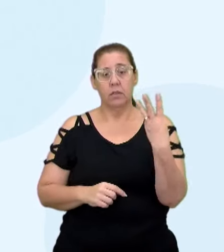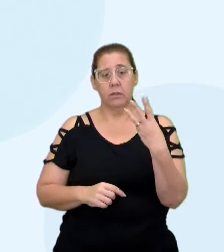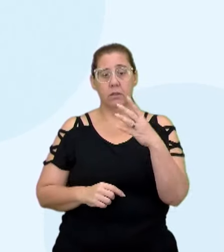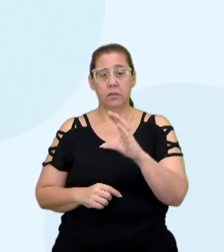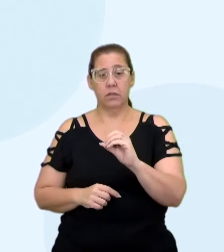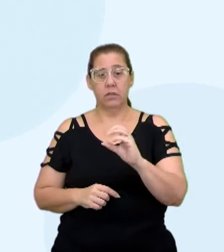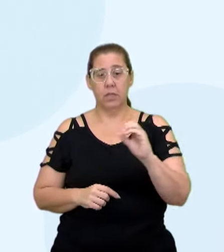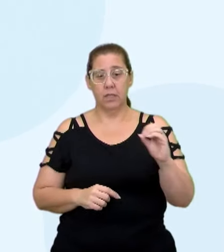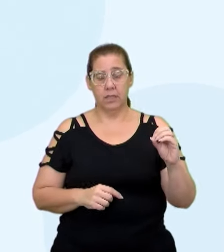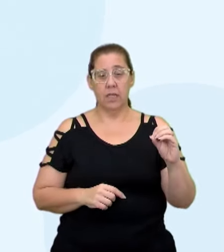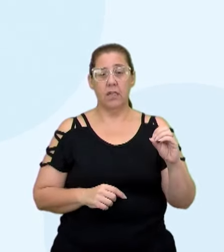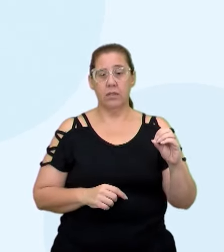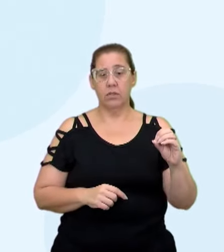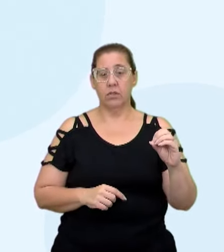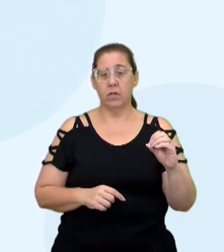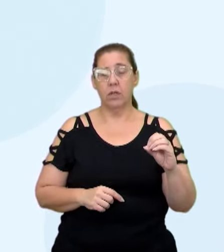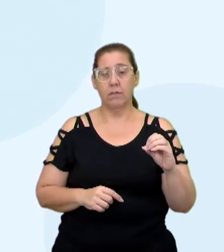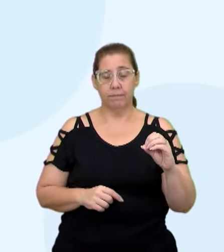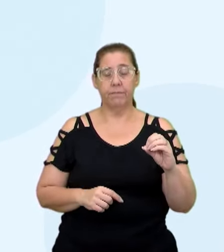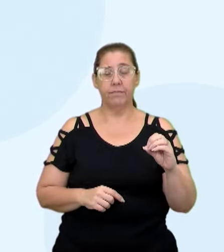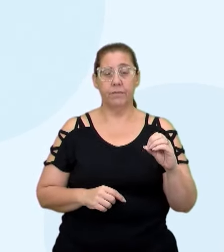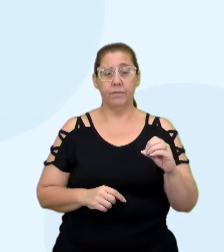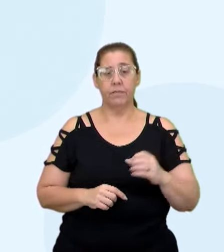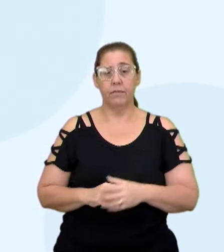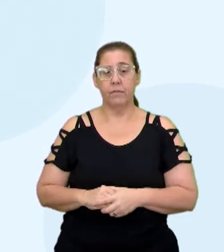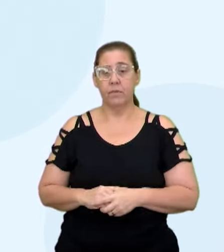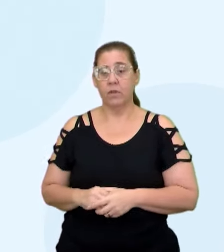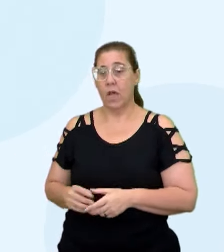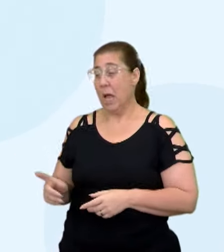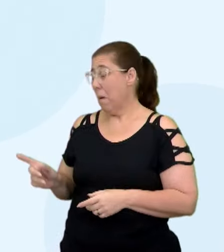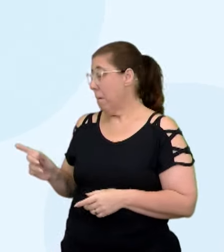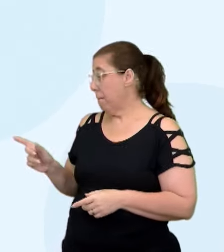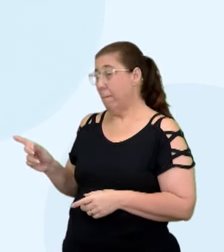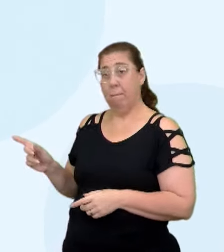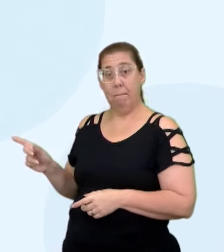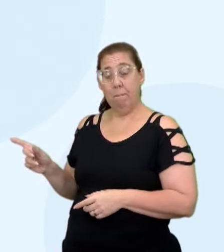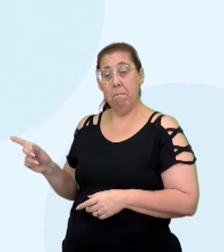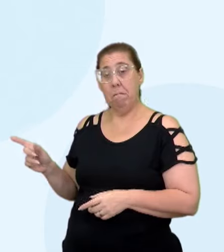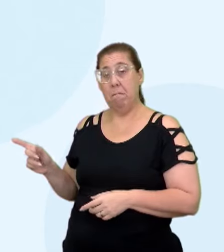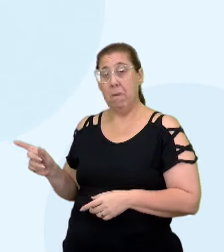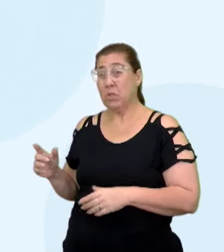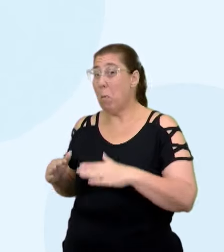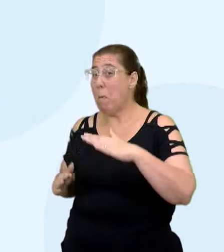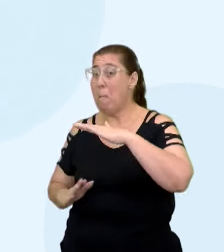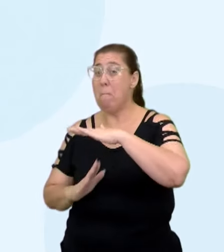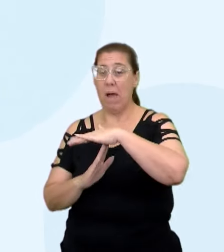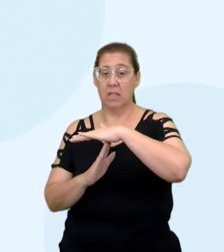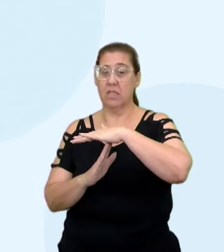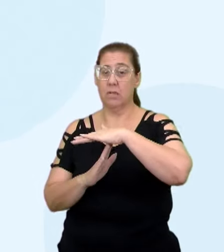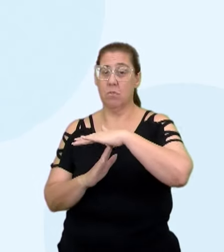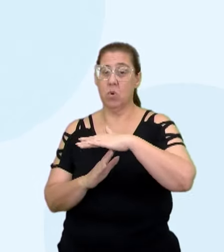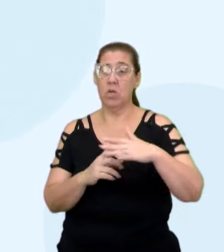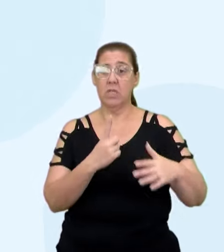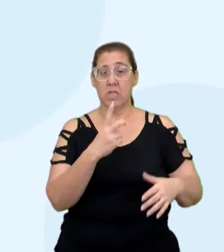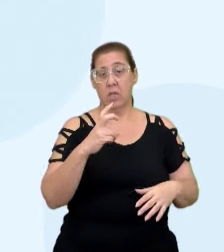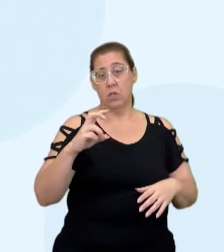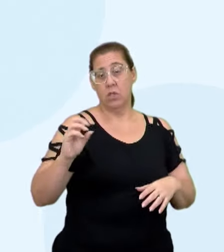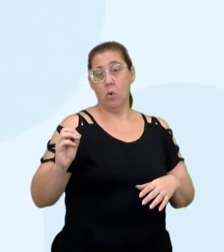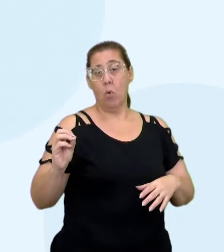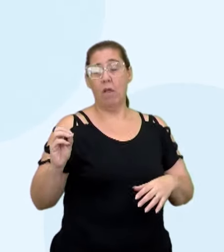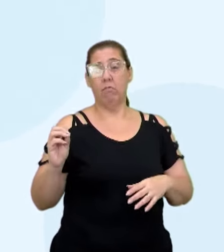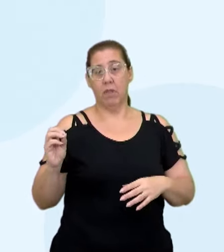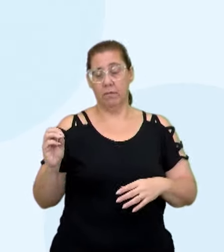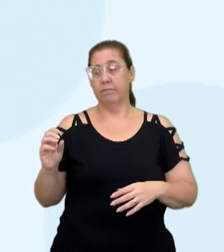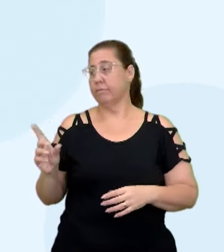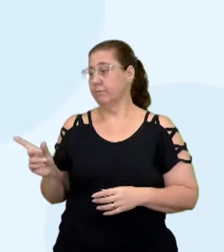300 miligramas aqui, olha, por decilitro. Só que o valor de referência, olha só, menor que 150.